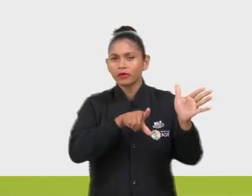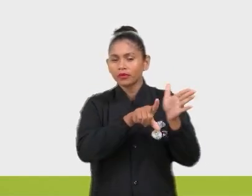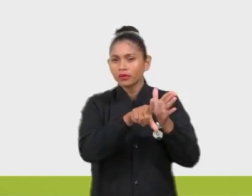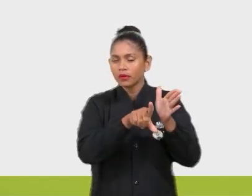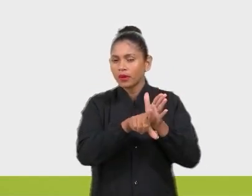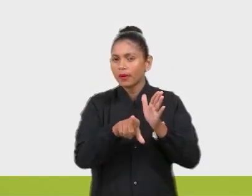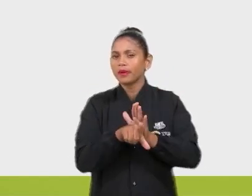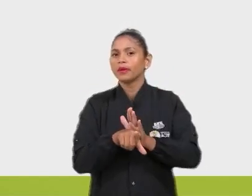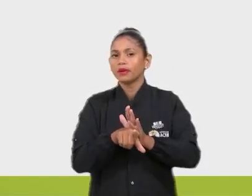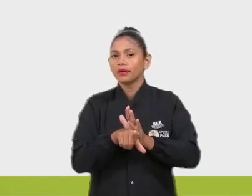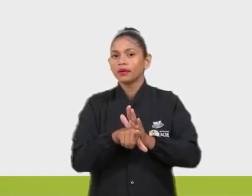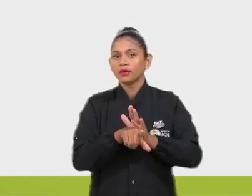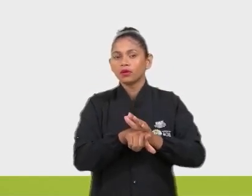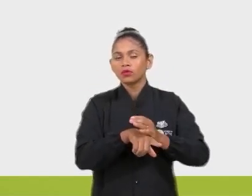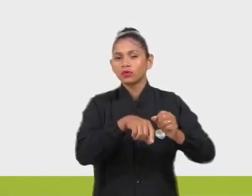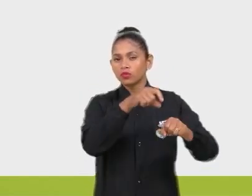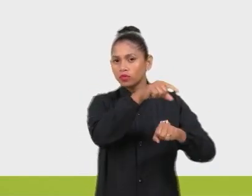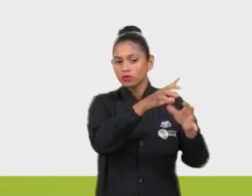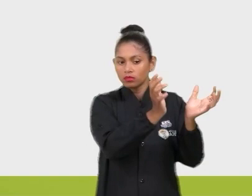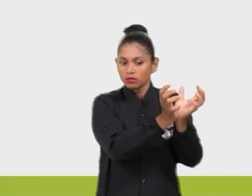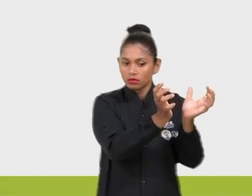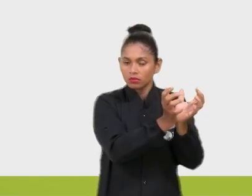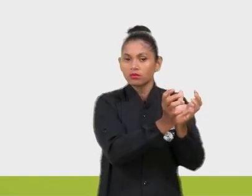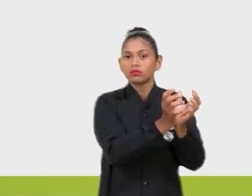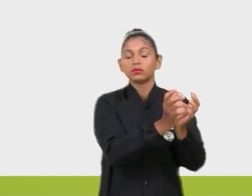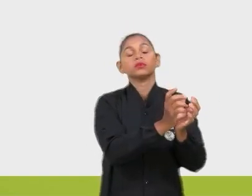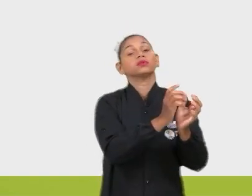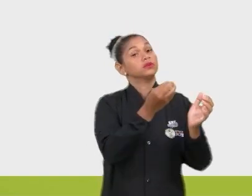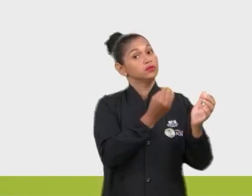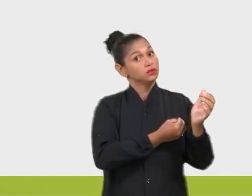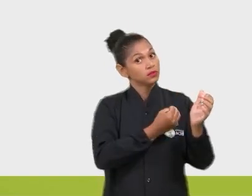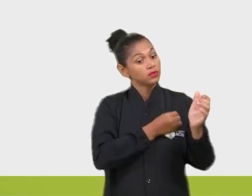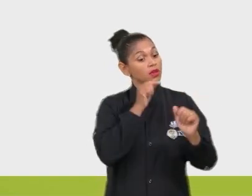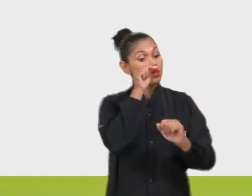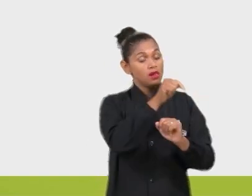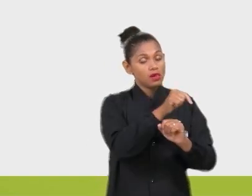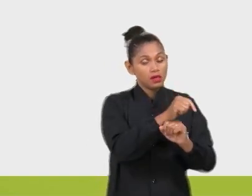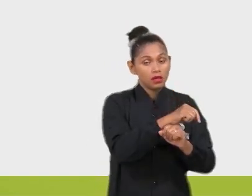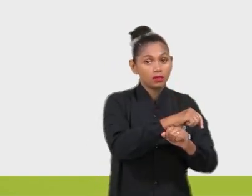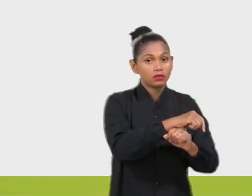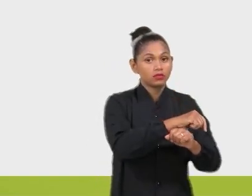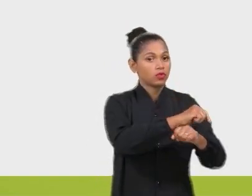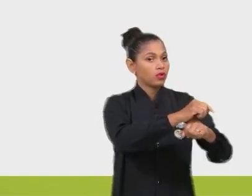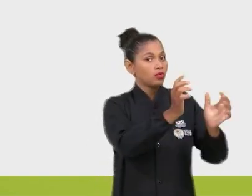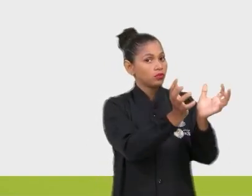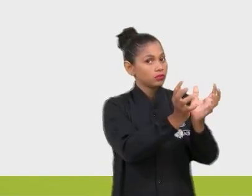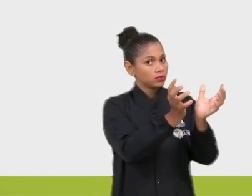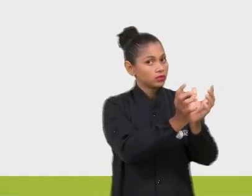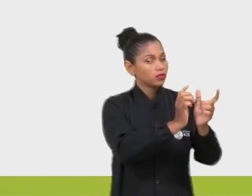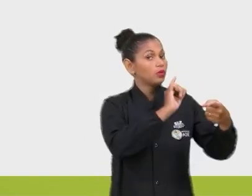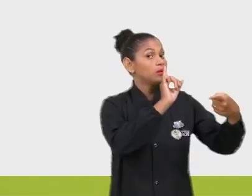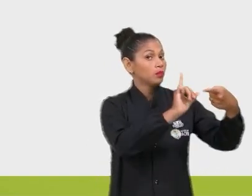vai lembrar que eles vão estar presentes lá no grupo 1, excluindo o que a gente não pode